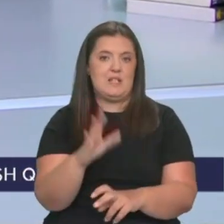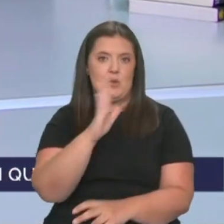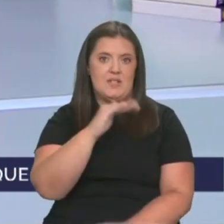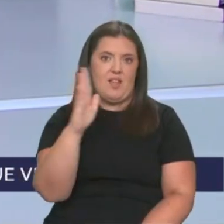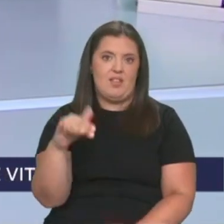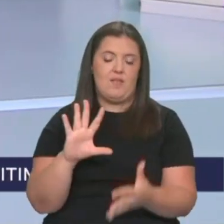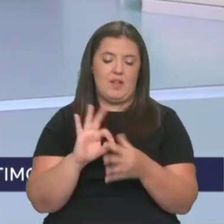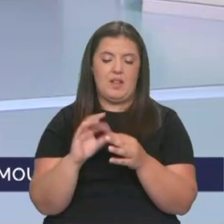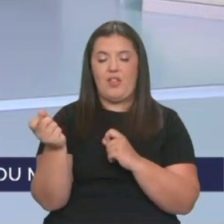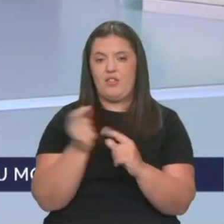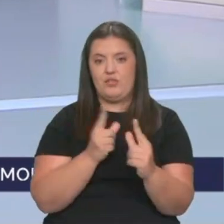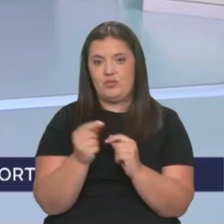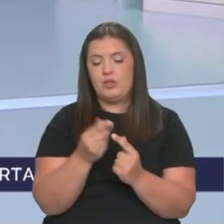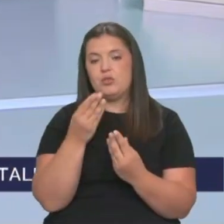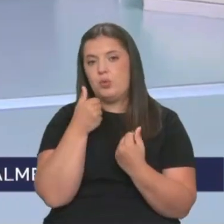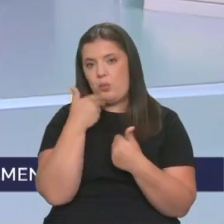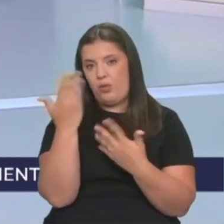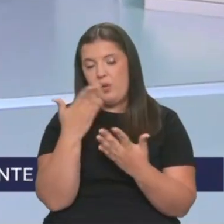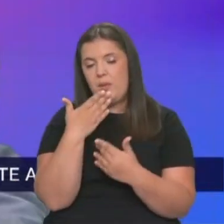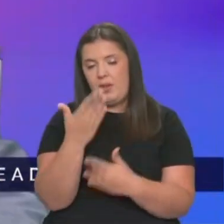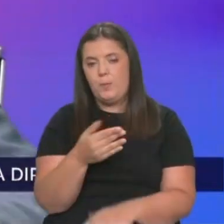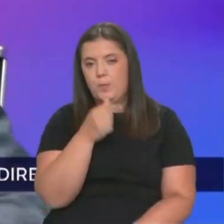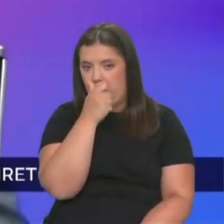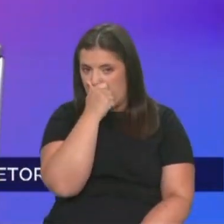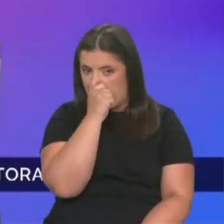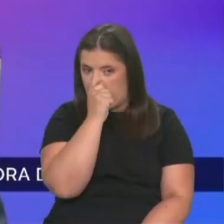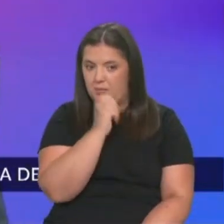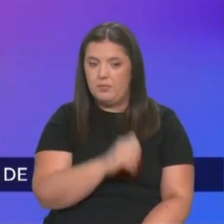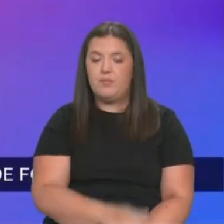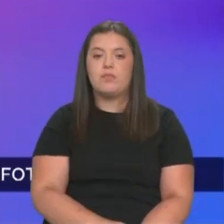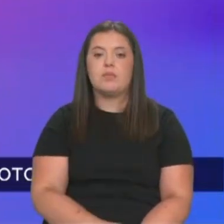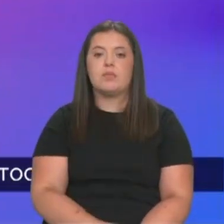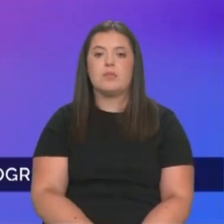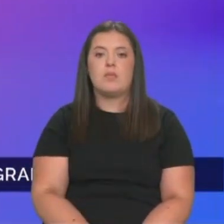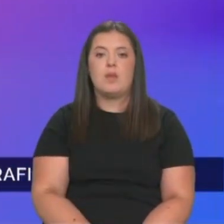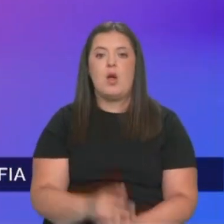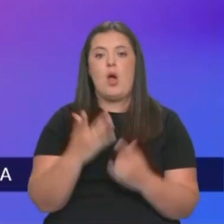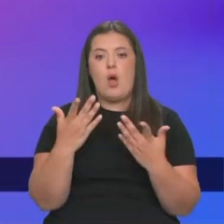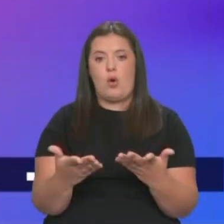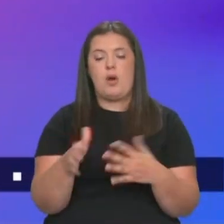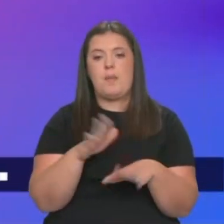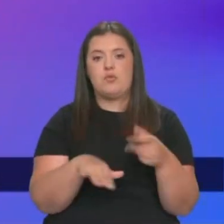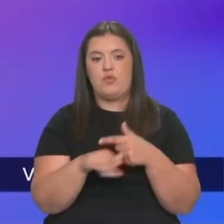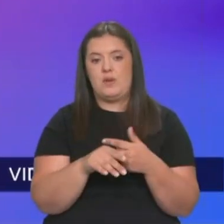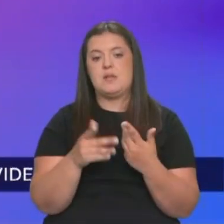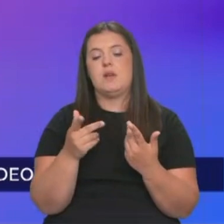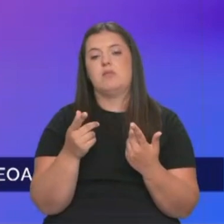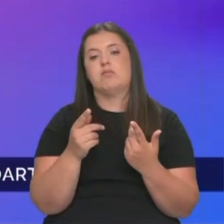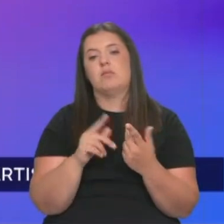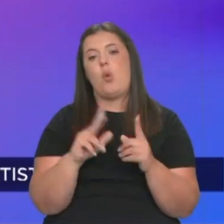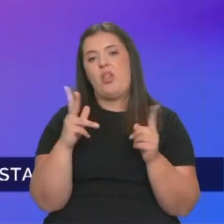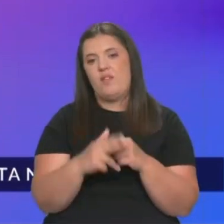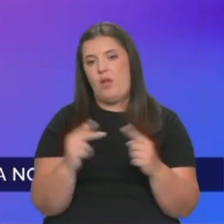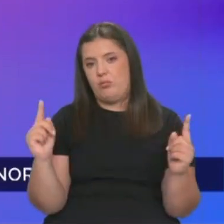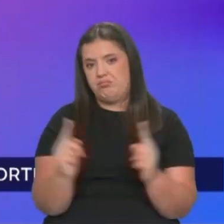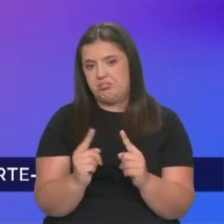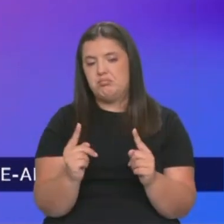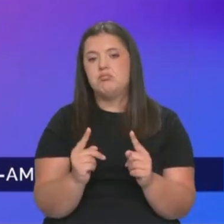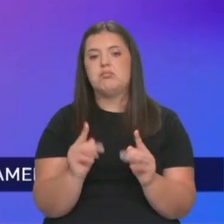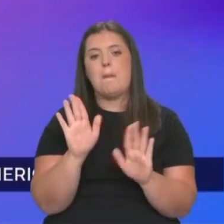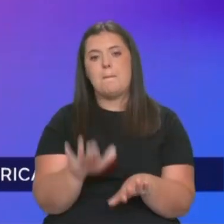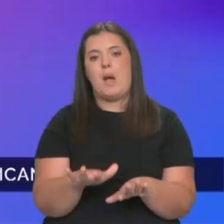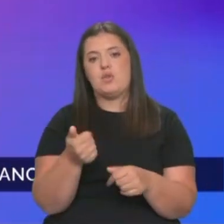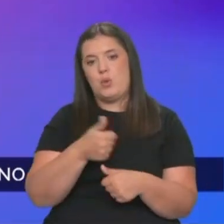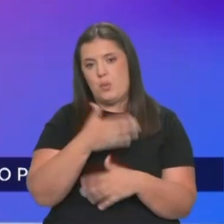científica em torno da astronomia. Bom dia. Bom dia. Domingo. Vamos fazer agora um intervalo, uma pausa neste